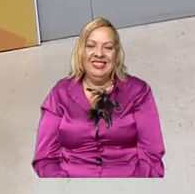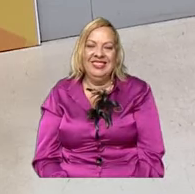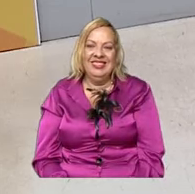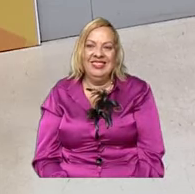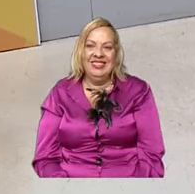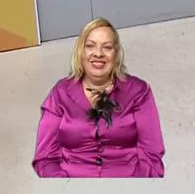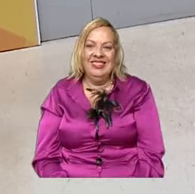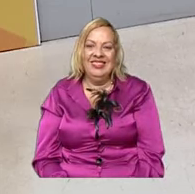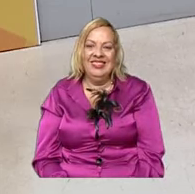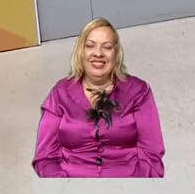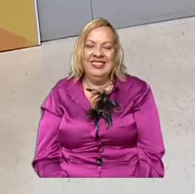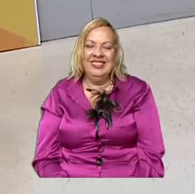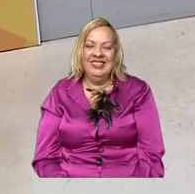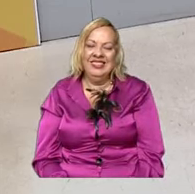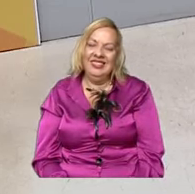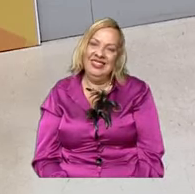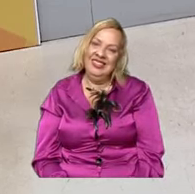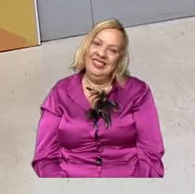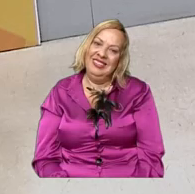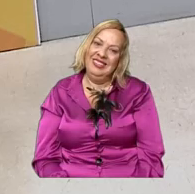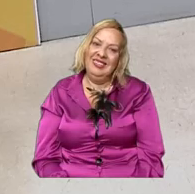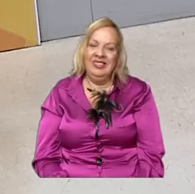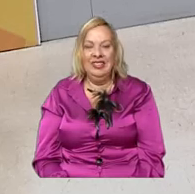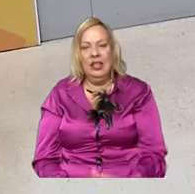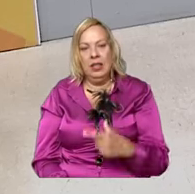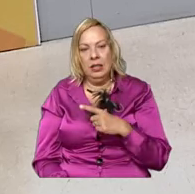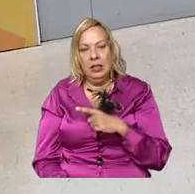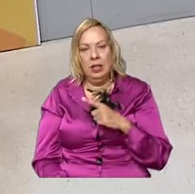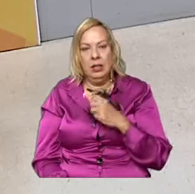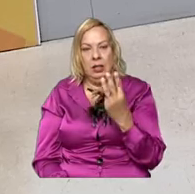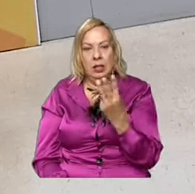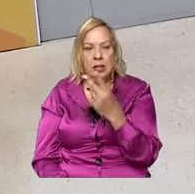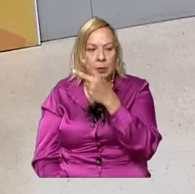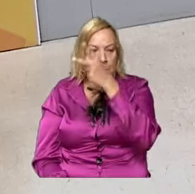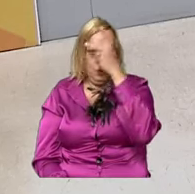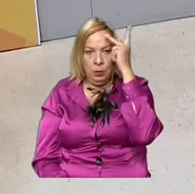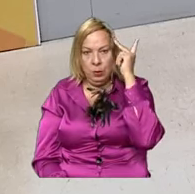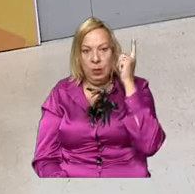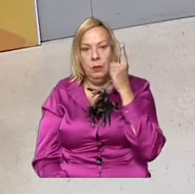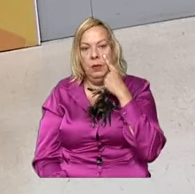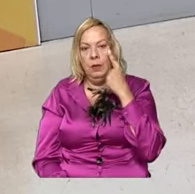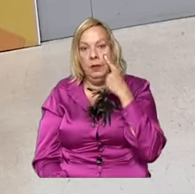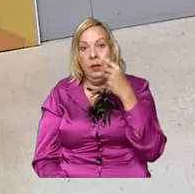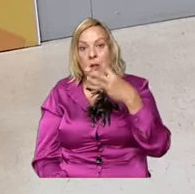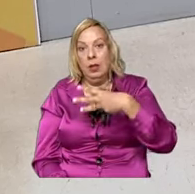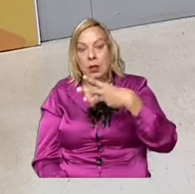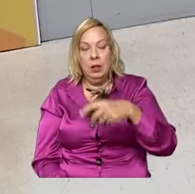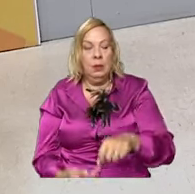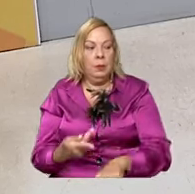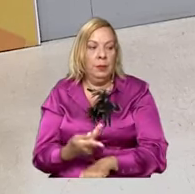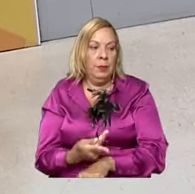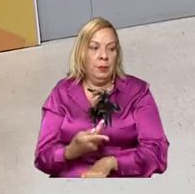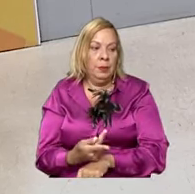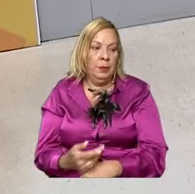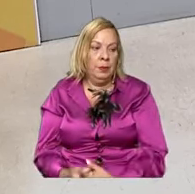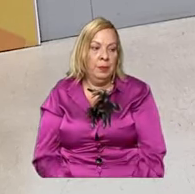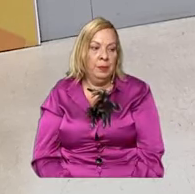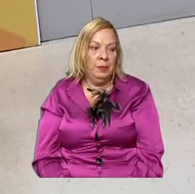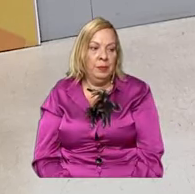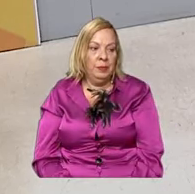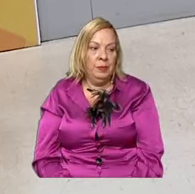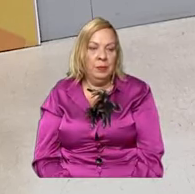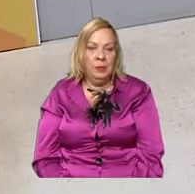aí candidatos ao nosso terceiro prêmio, Fiat Mobi Like, temos aí três títulos por uma bolinha, 22